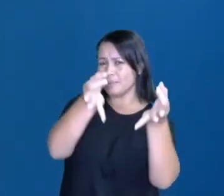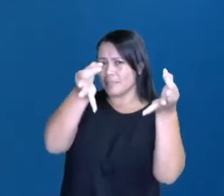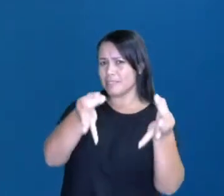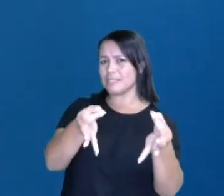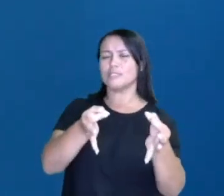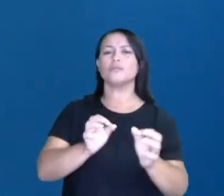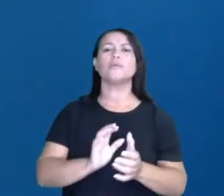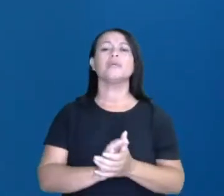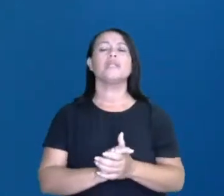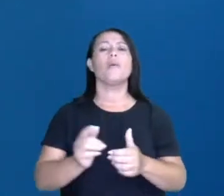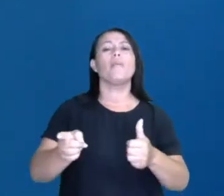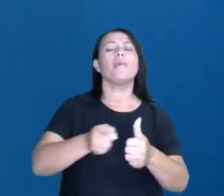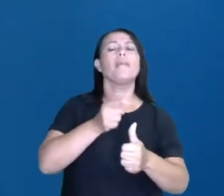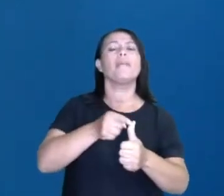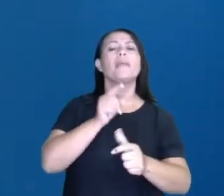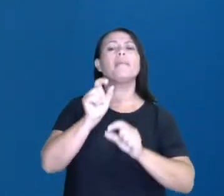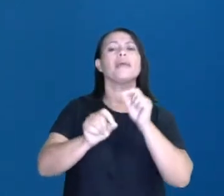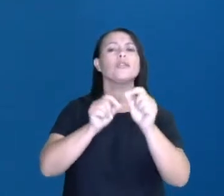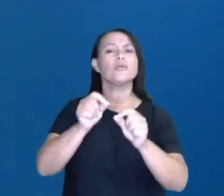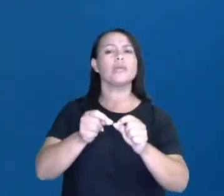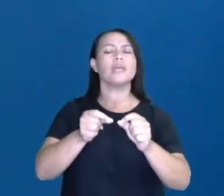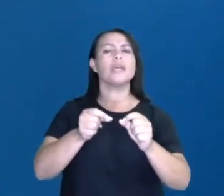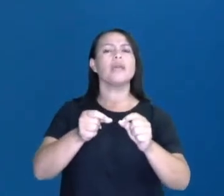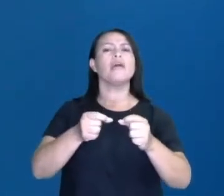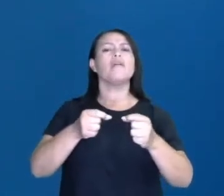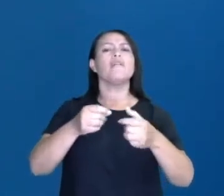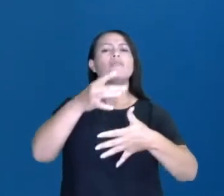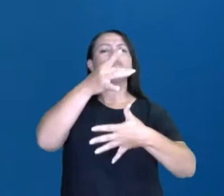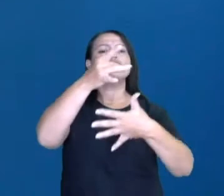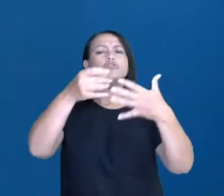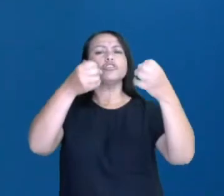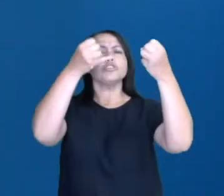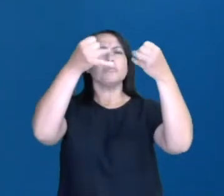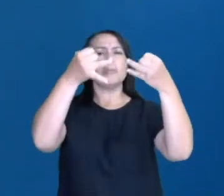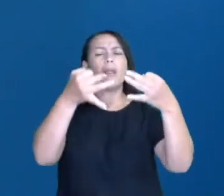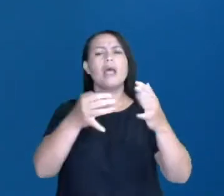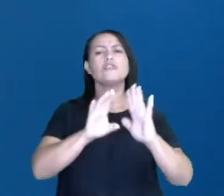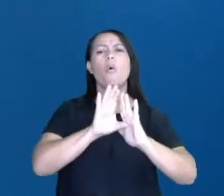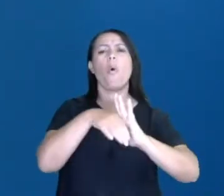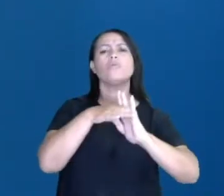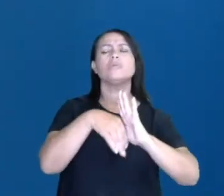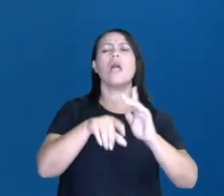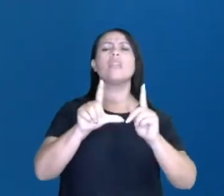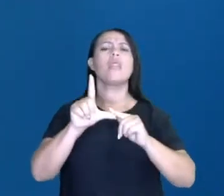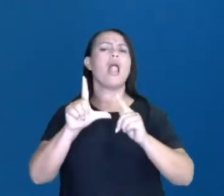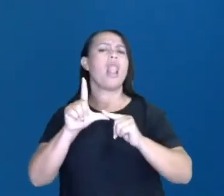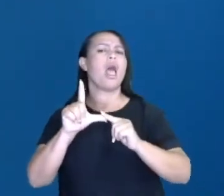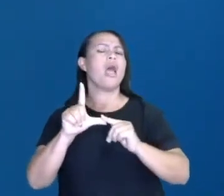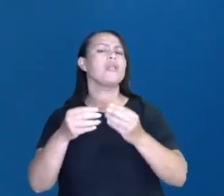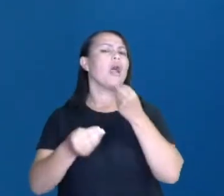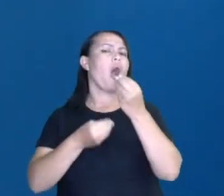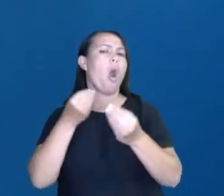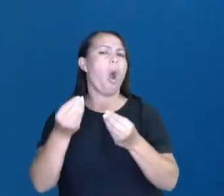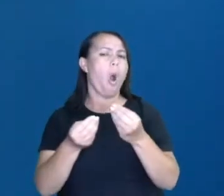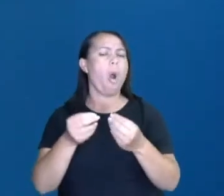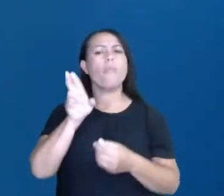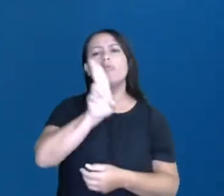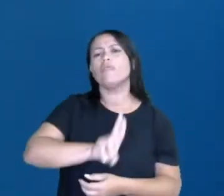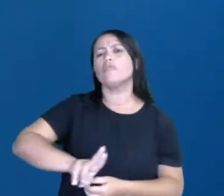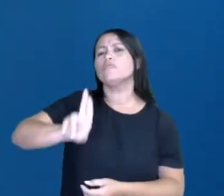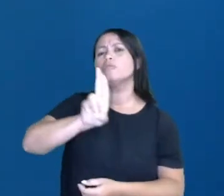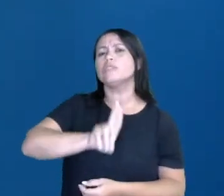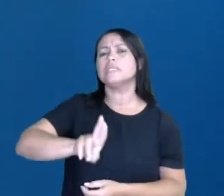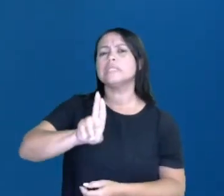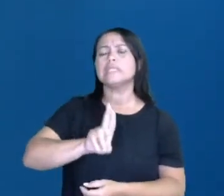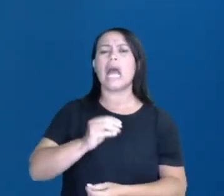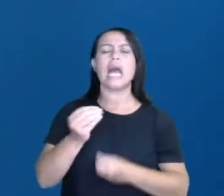certinho. Primeiramente, vamos trabalhar a definição de letra, qual a história da letra, como ela foi usada,